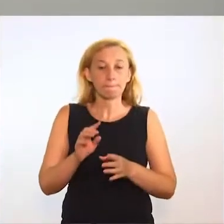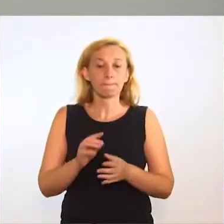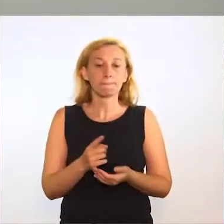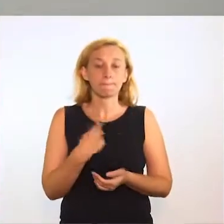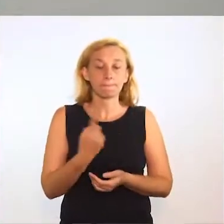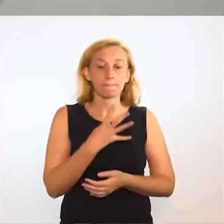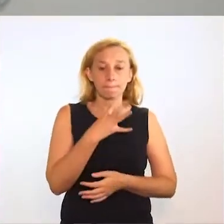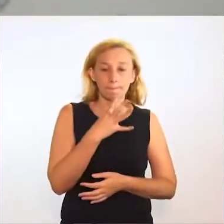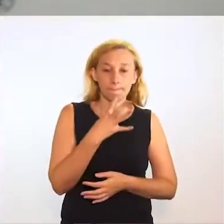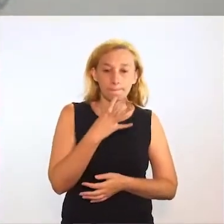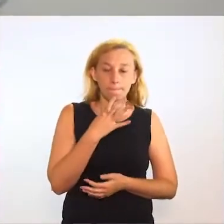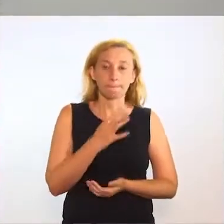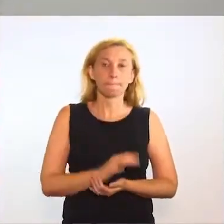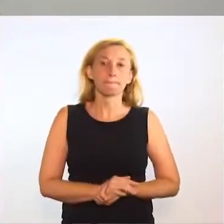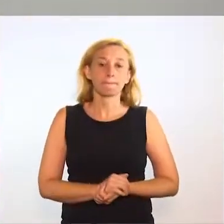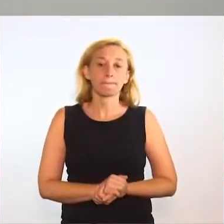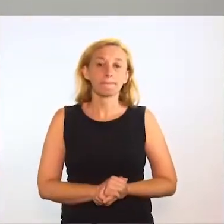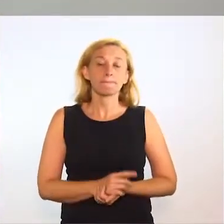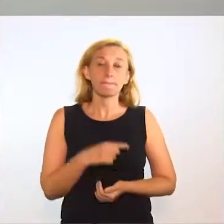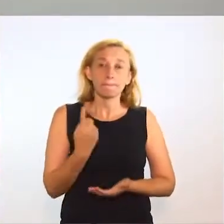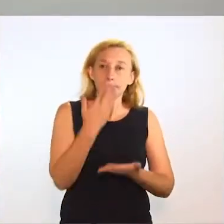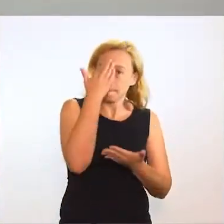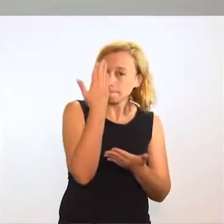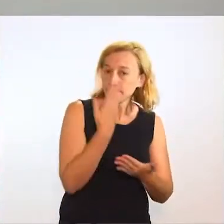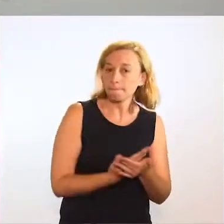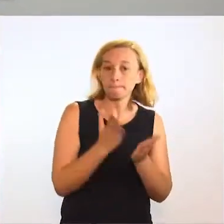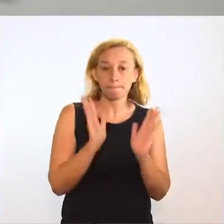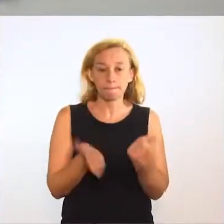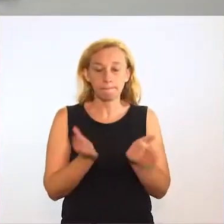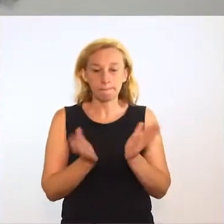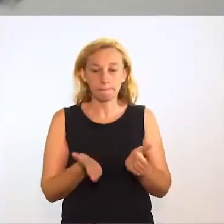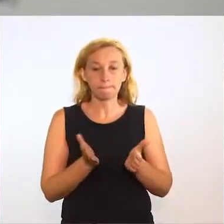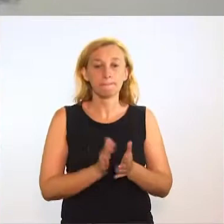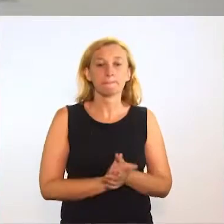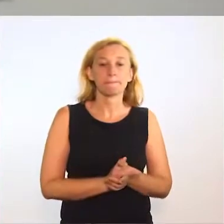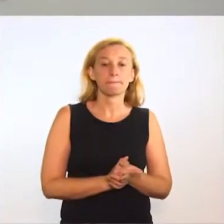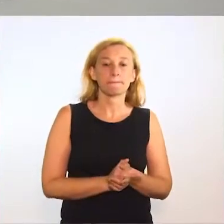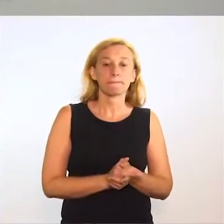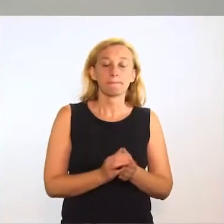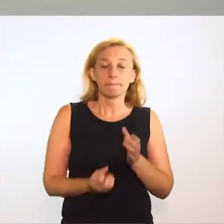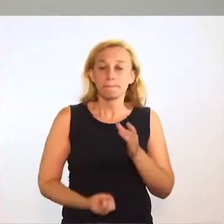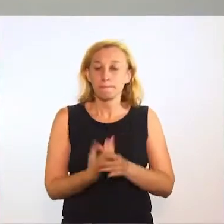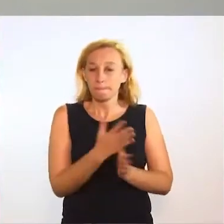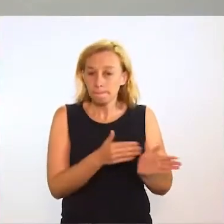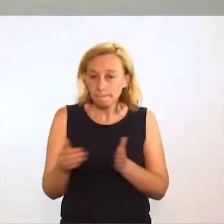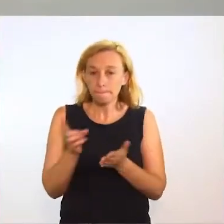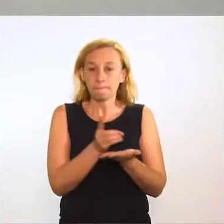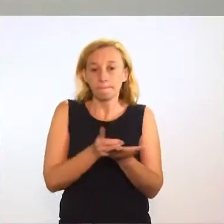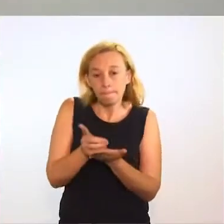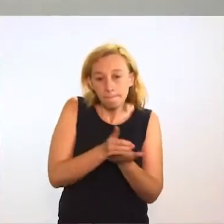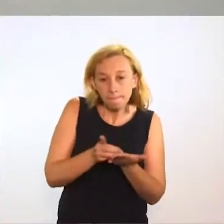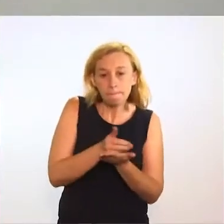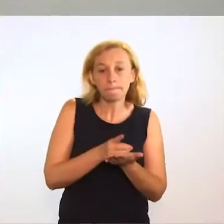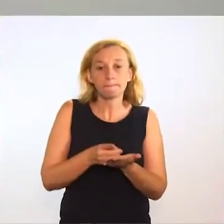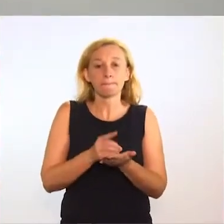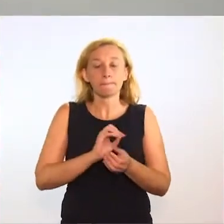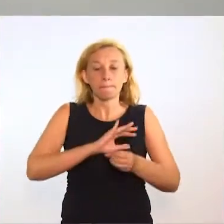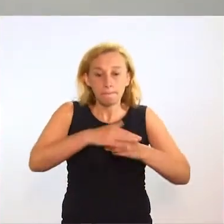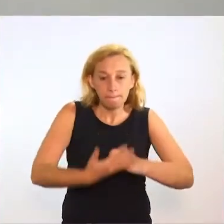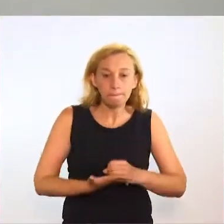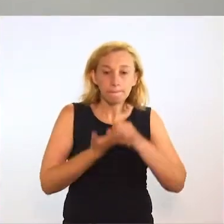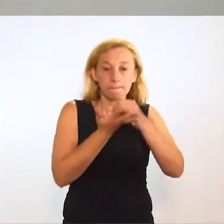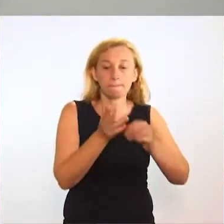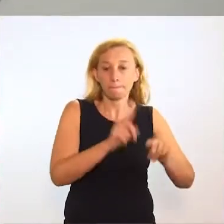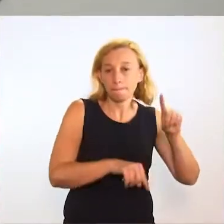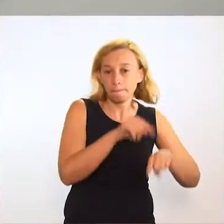metodologia, levar os nossos conhecimentos, e como business, a gente acredita que hoje o mercado do artesanato, da produção com design, de produto